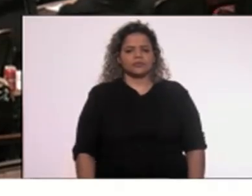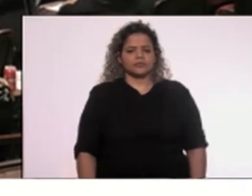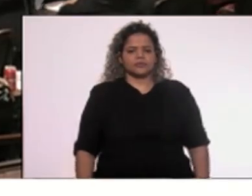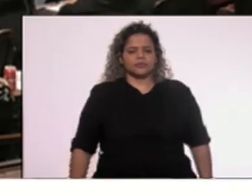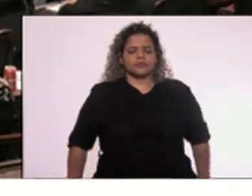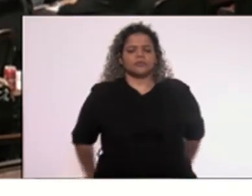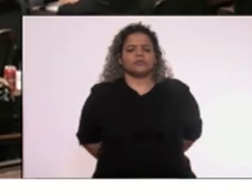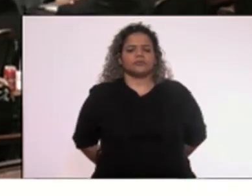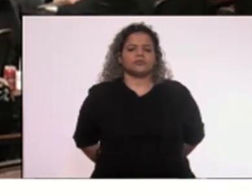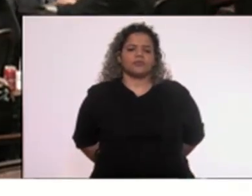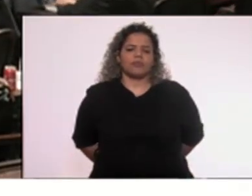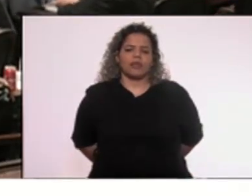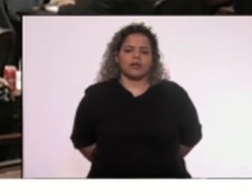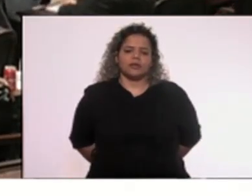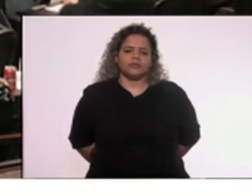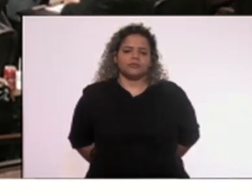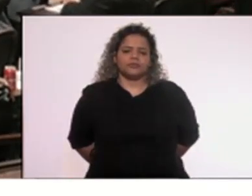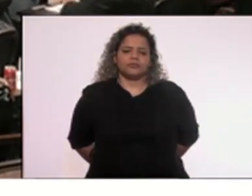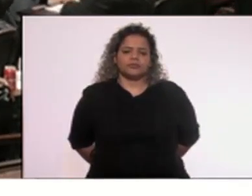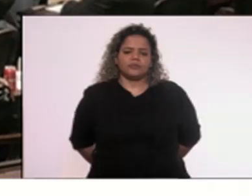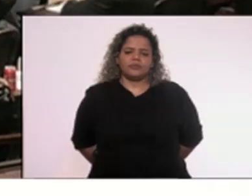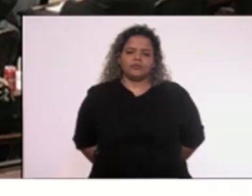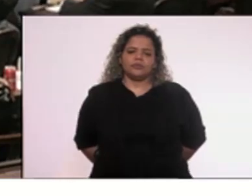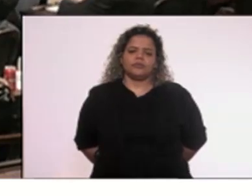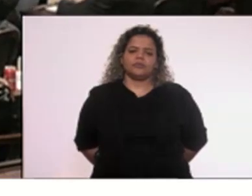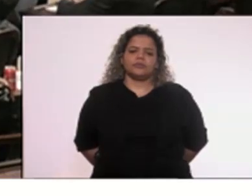Espera aí. Por favor.